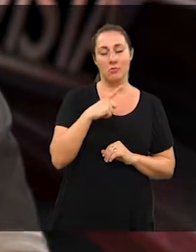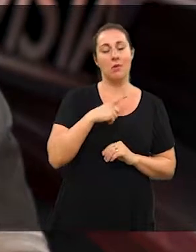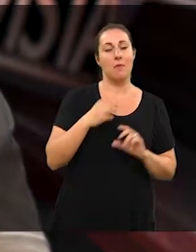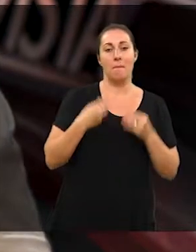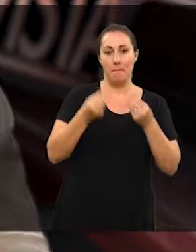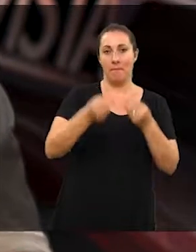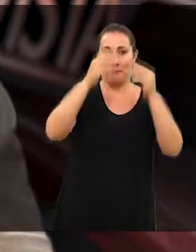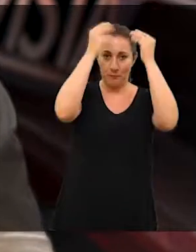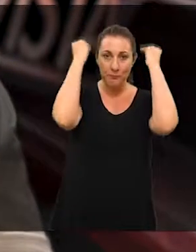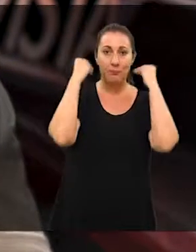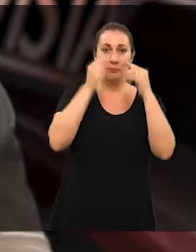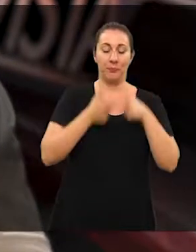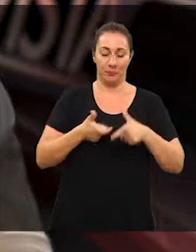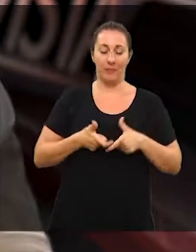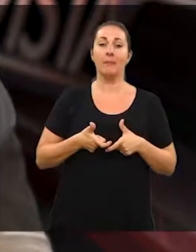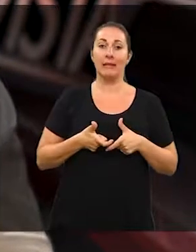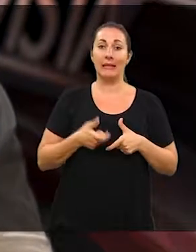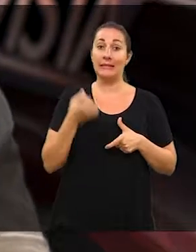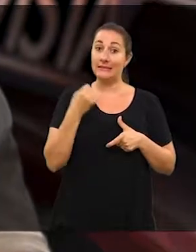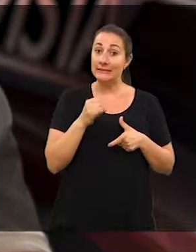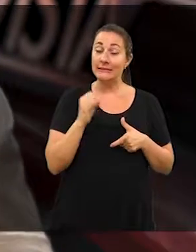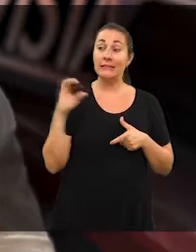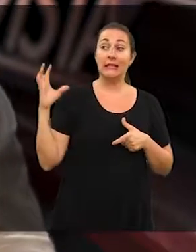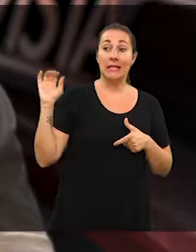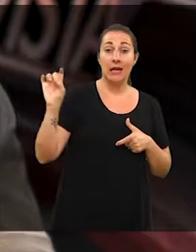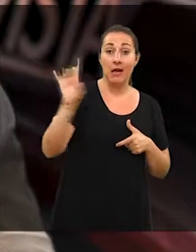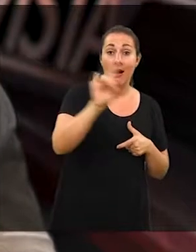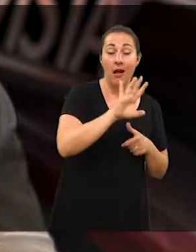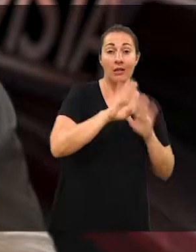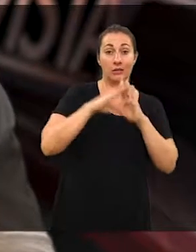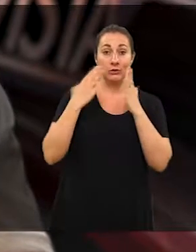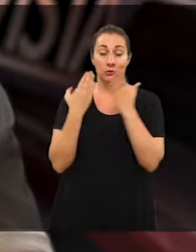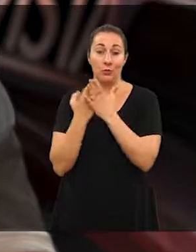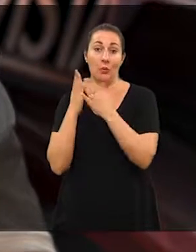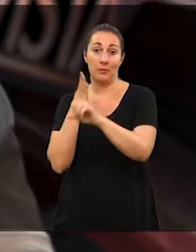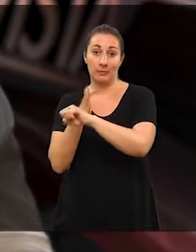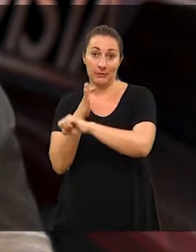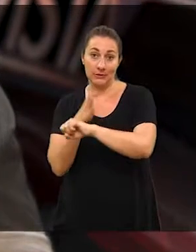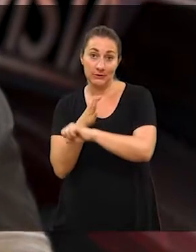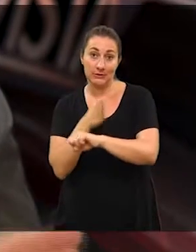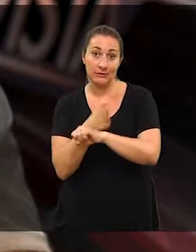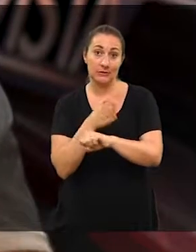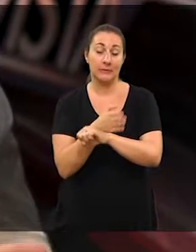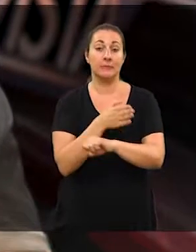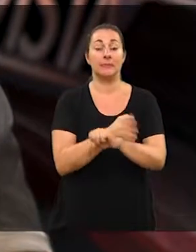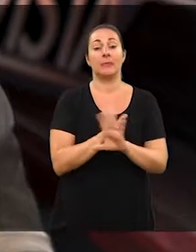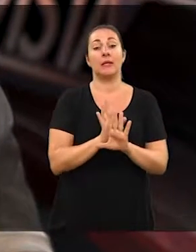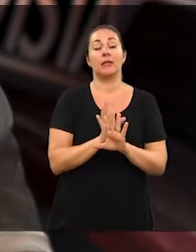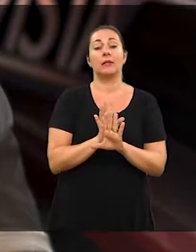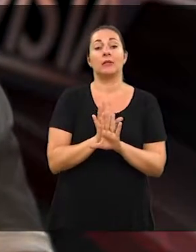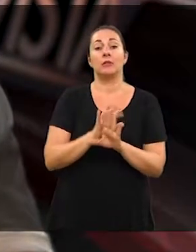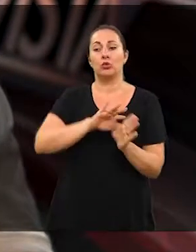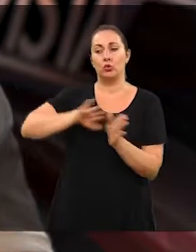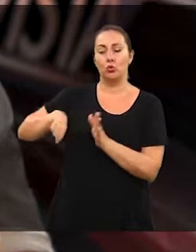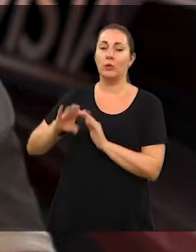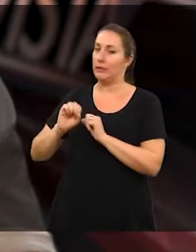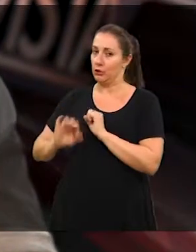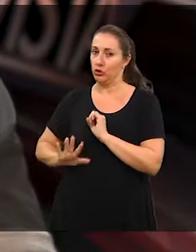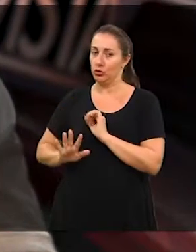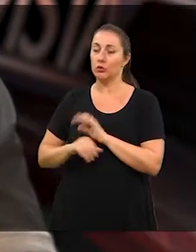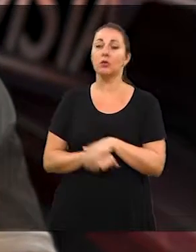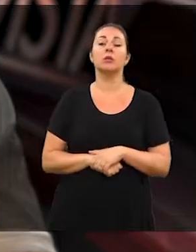gente calcula, tem feito os cálculos, estimado que se todas as escolas participarem, tirando Erechim, né, só tirando Erechim